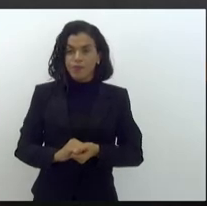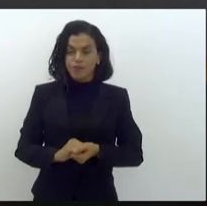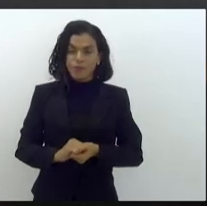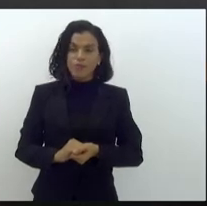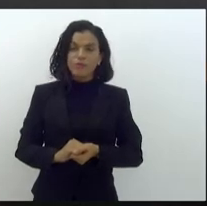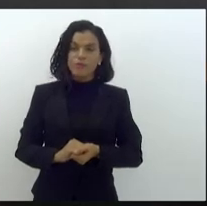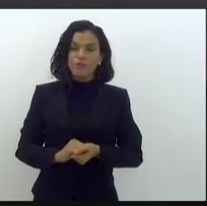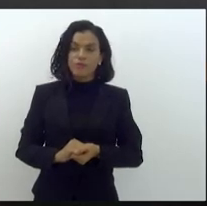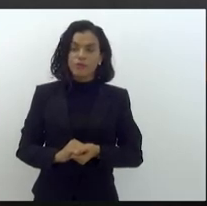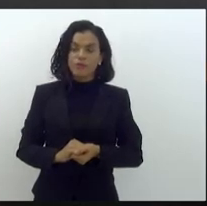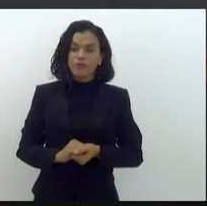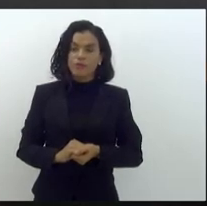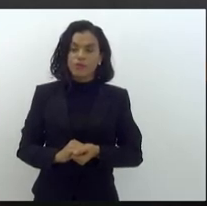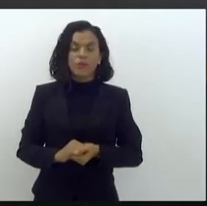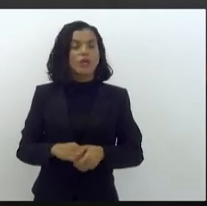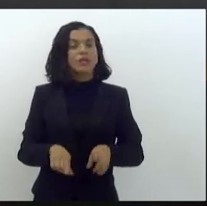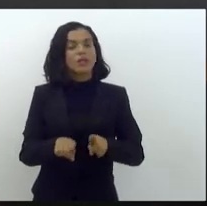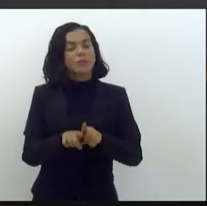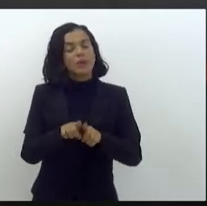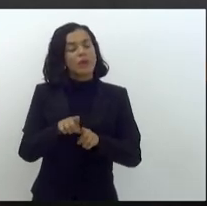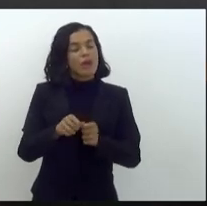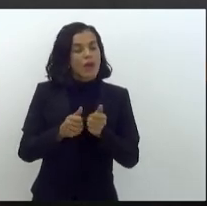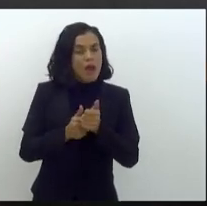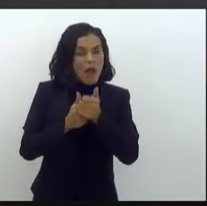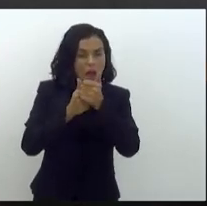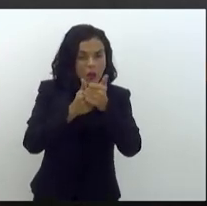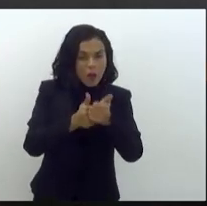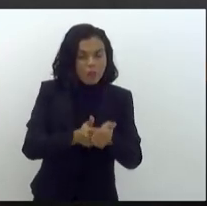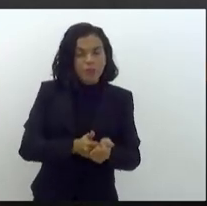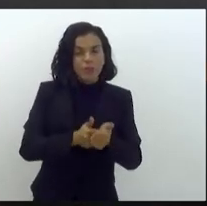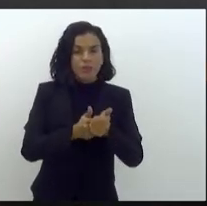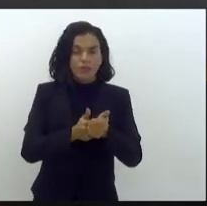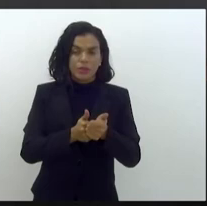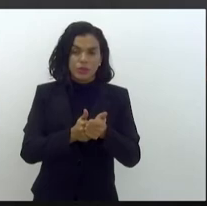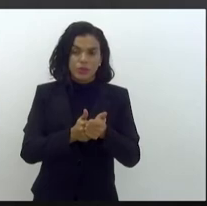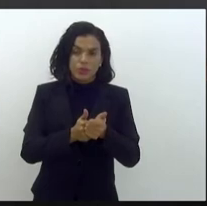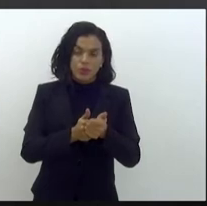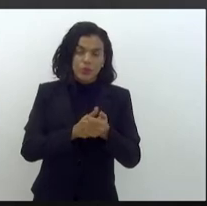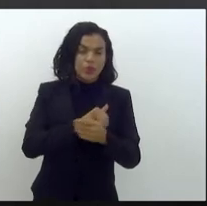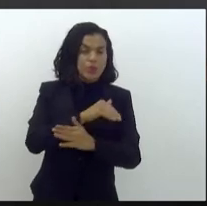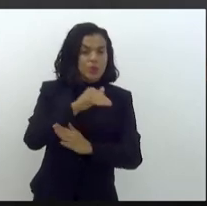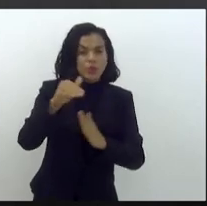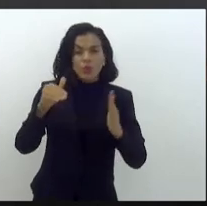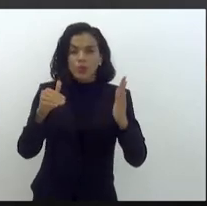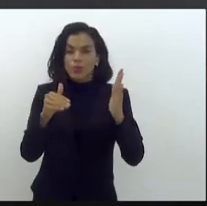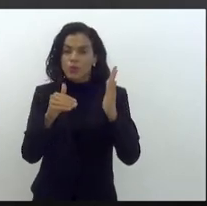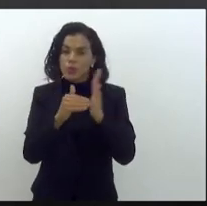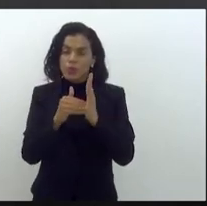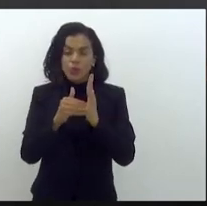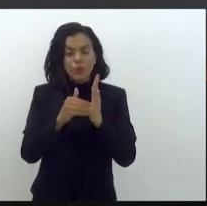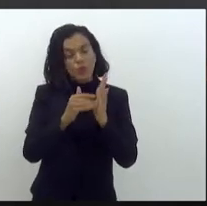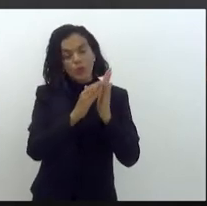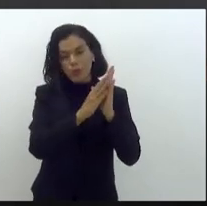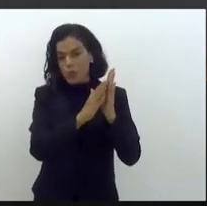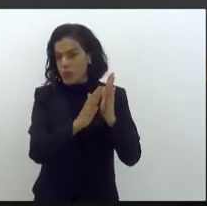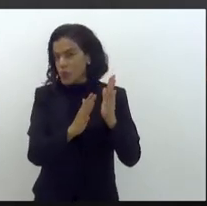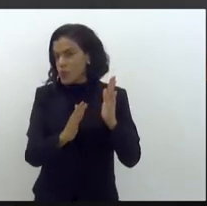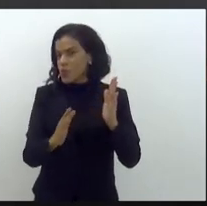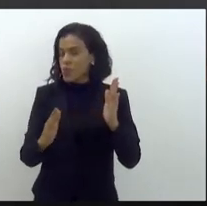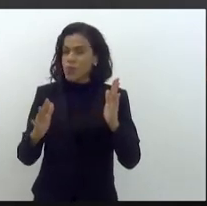e acompanhando toda essa toda essa dinâmica que